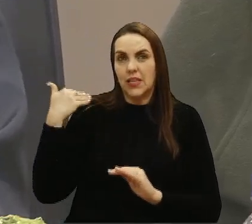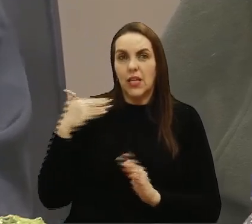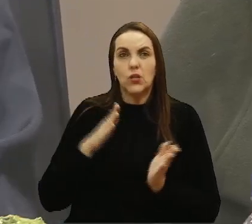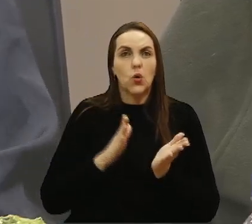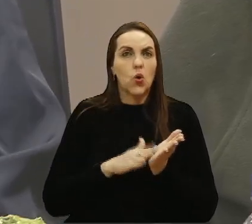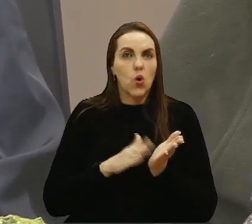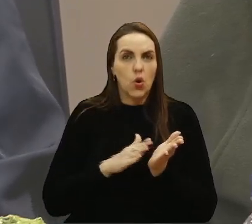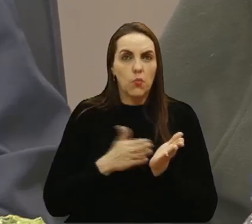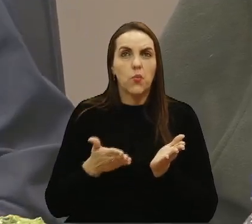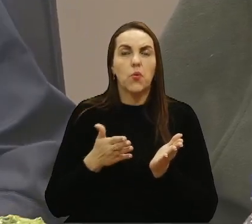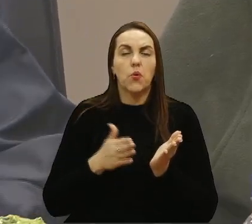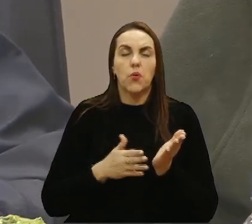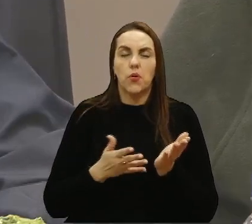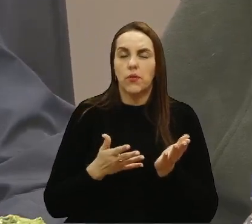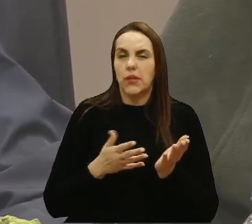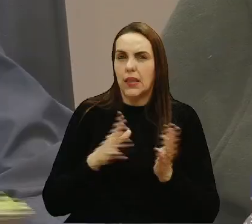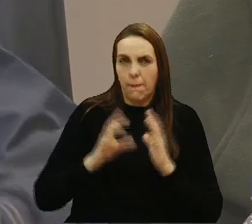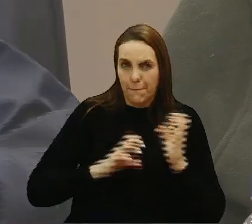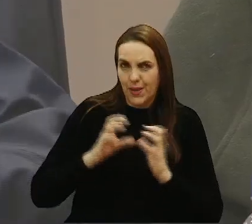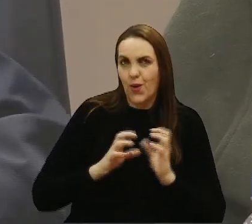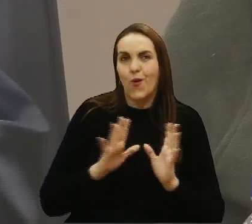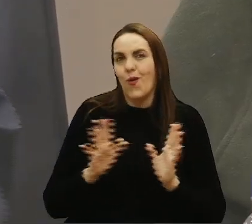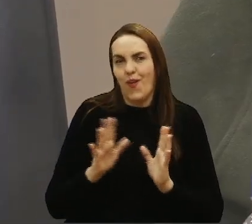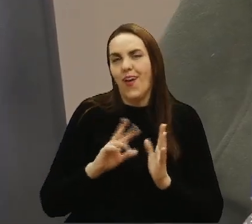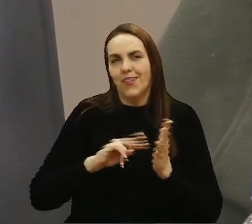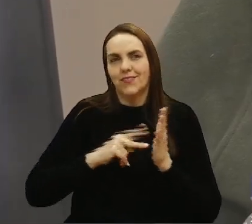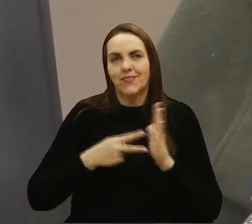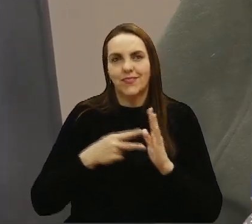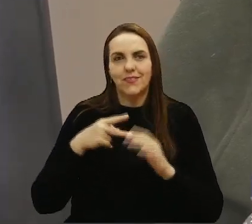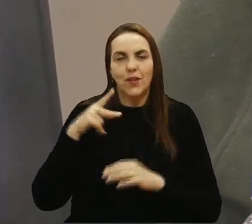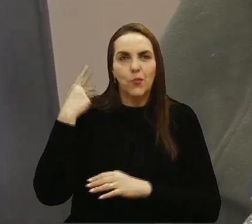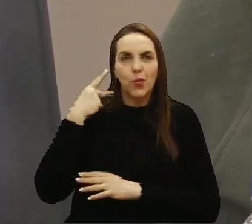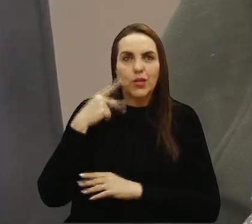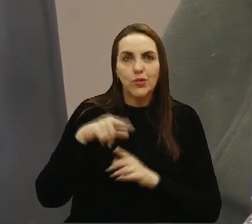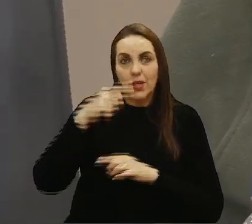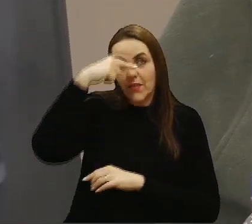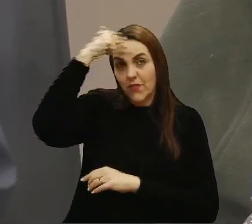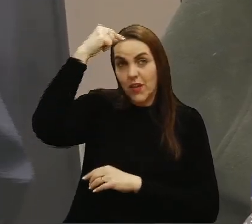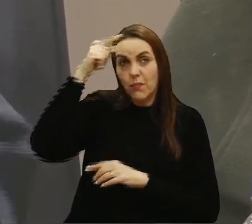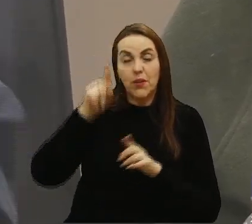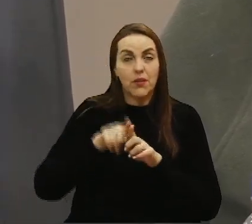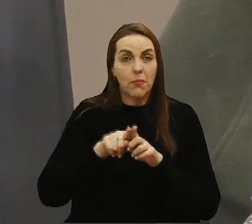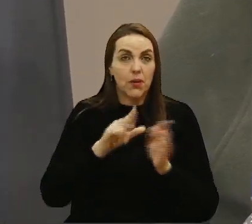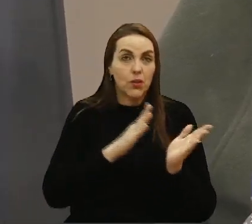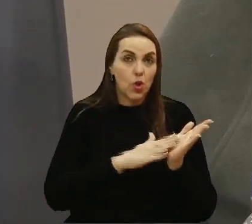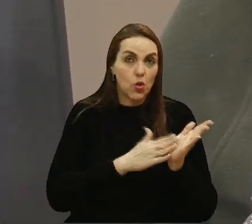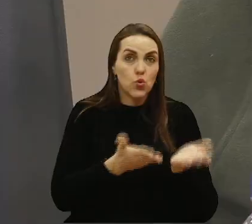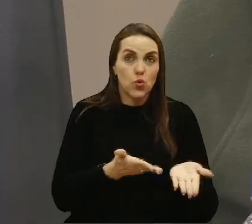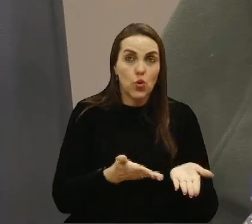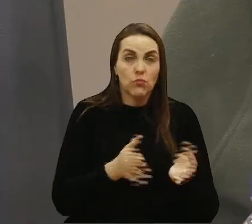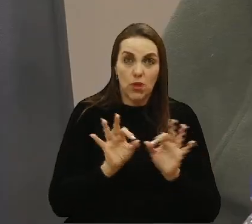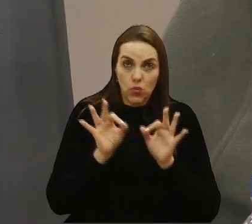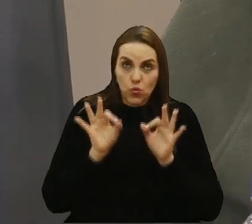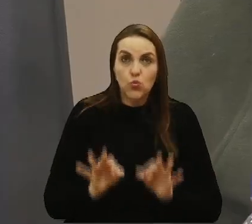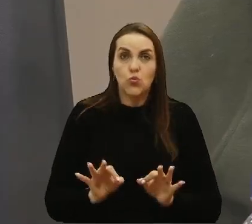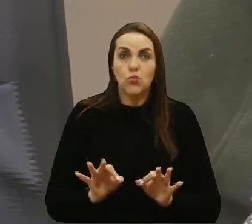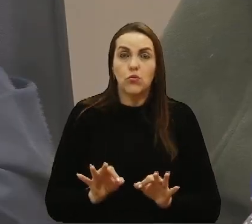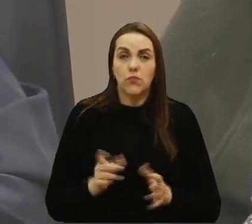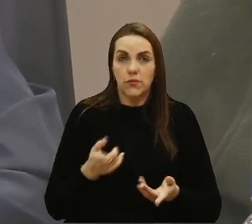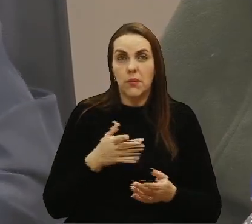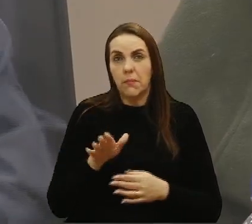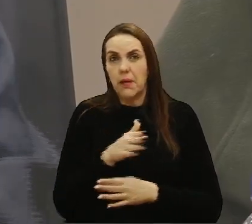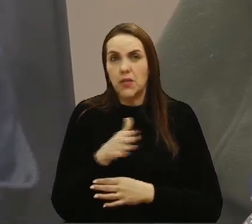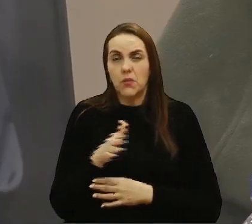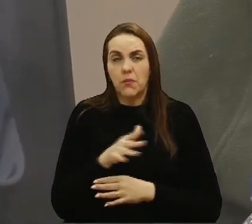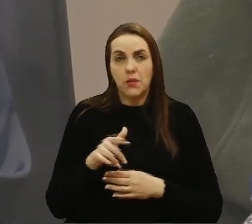e brigou no sentido político, né, com o Weber, e depois esses dias elogiou ele. Isso é ser justo, né? Aqui a gente procura ter mais ou menos o